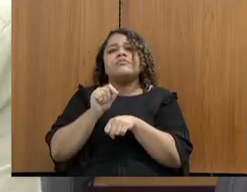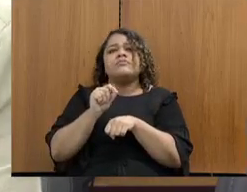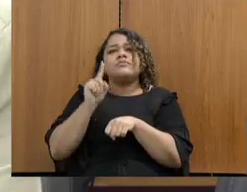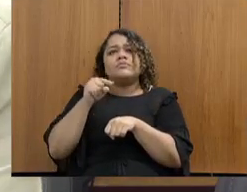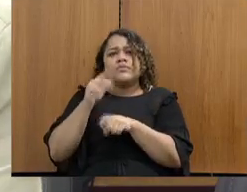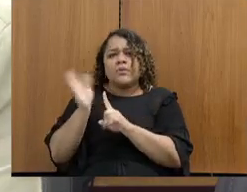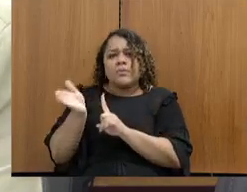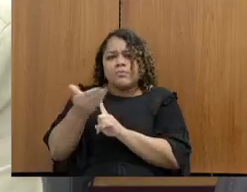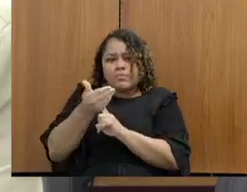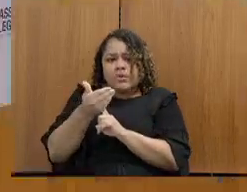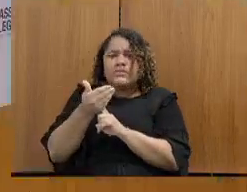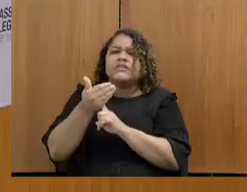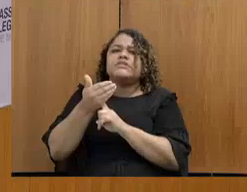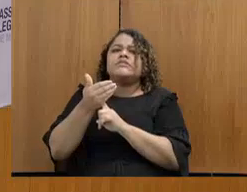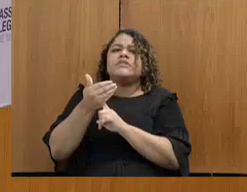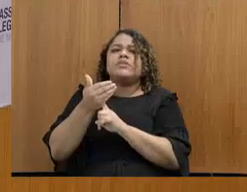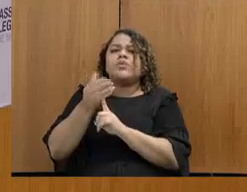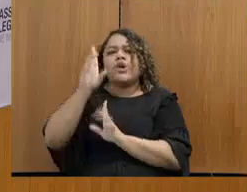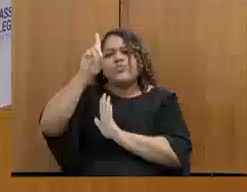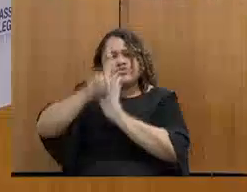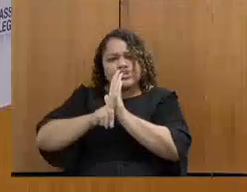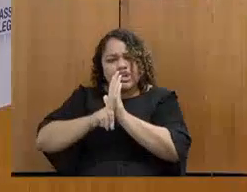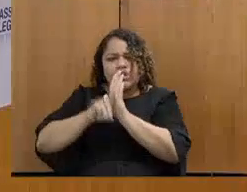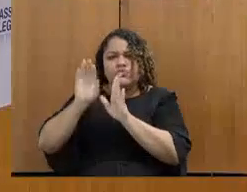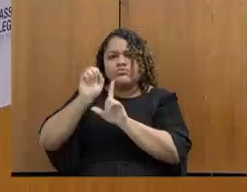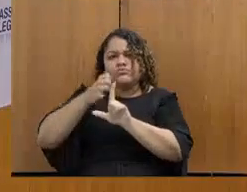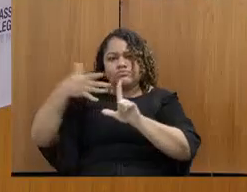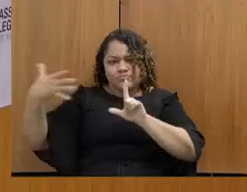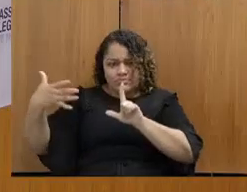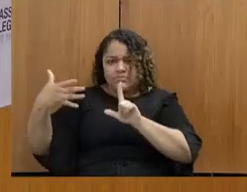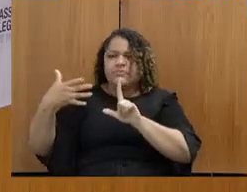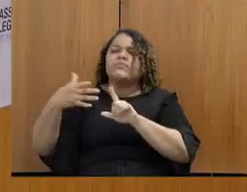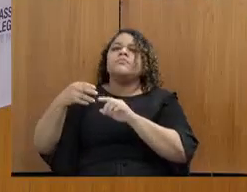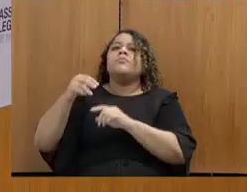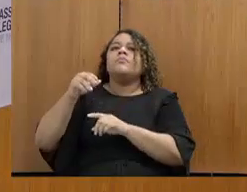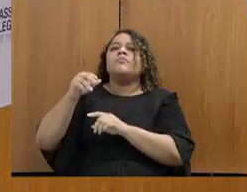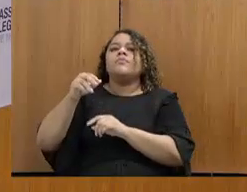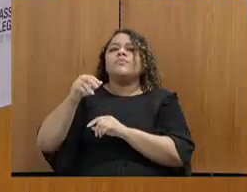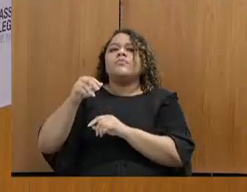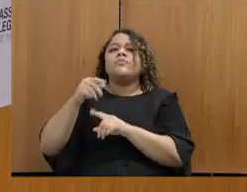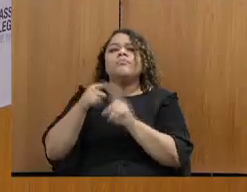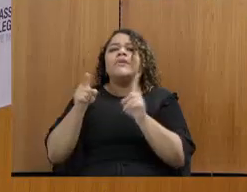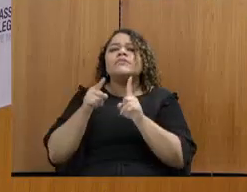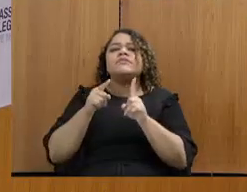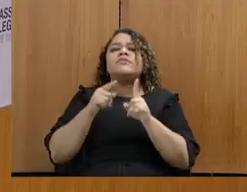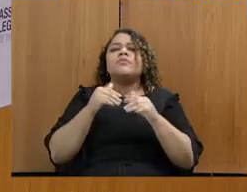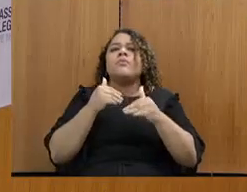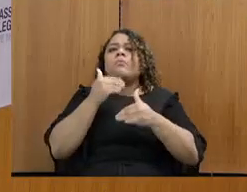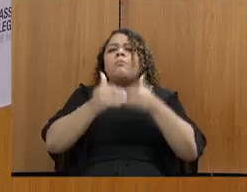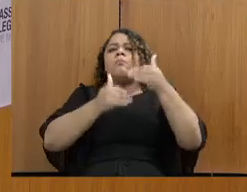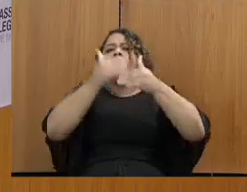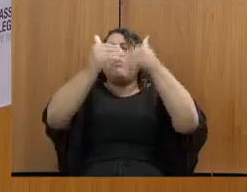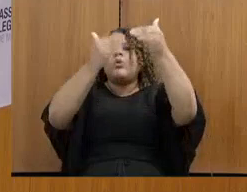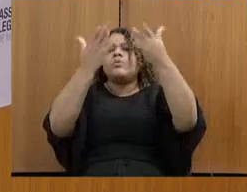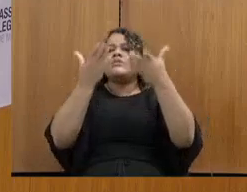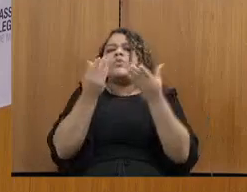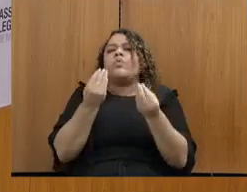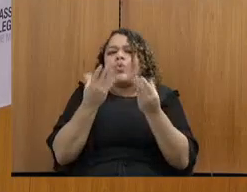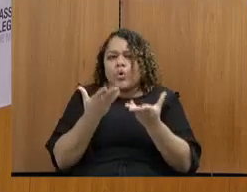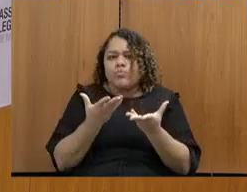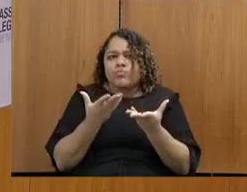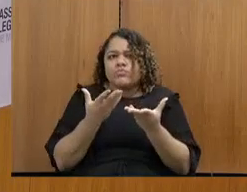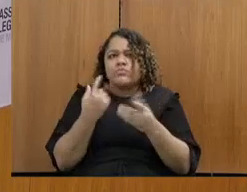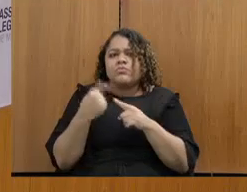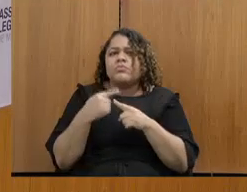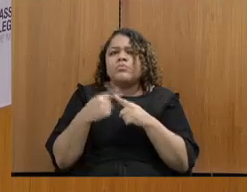lgbtqia+ proteção de direitos agora eu queria entender como é que funciona a promoção Por que que a polícia civil acha interessante